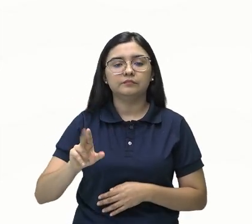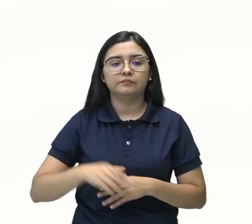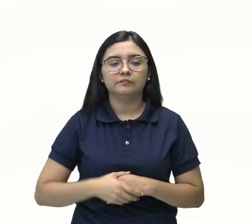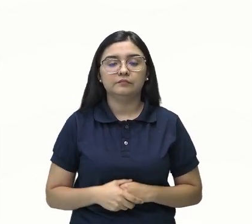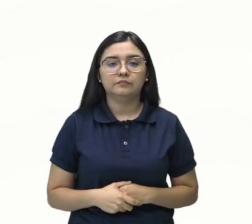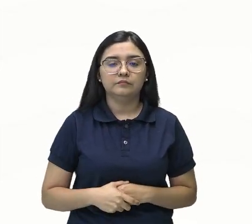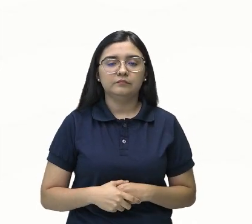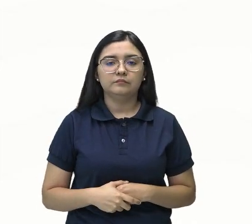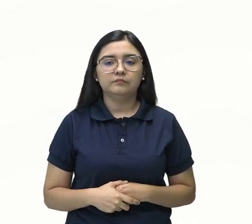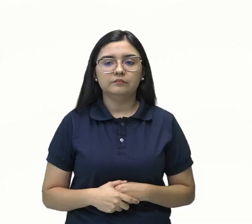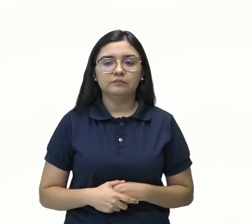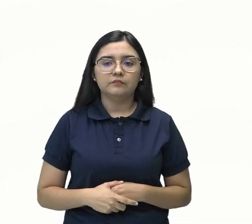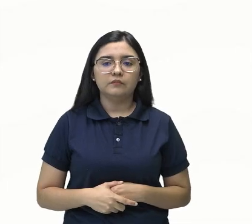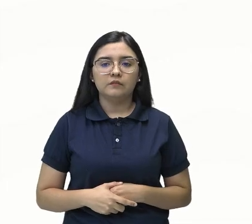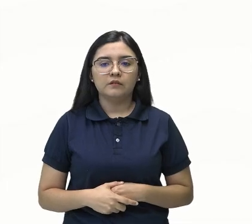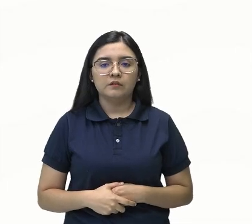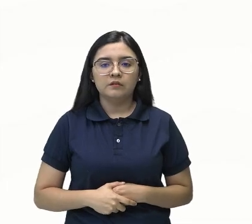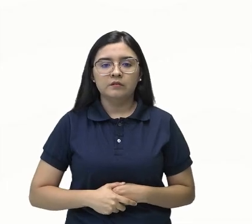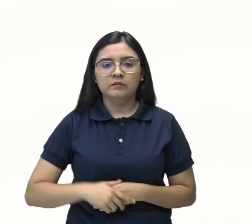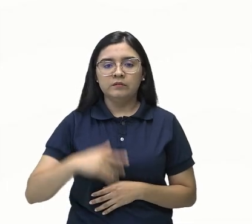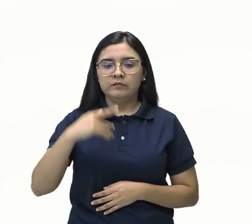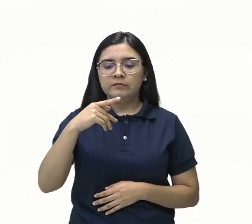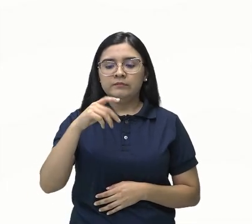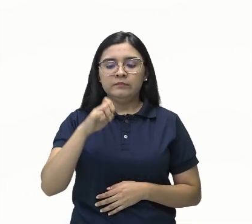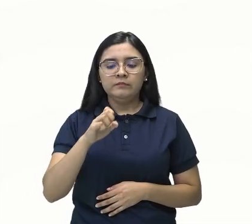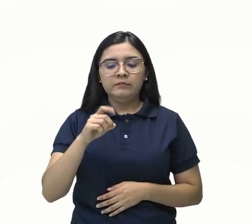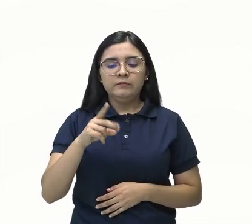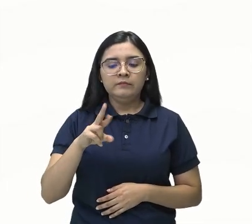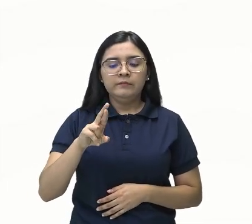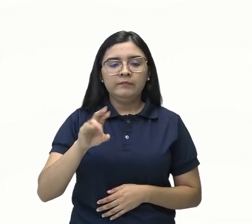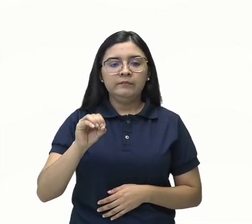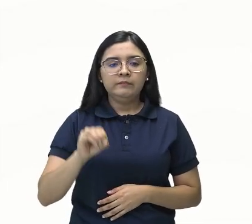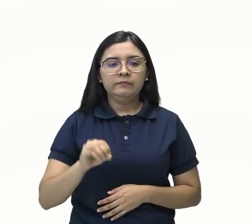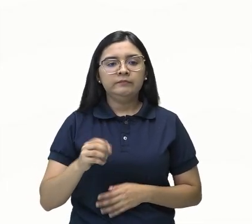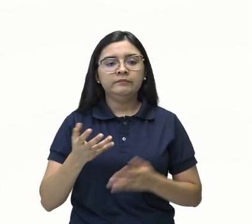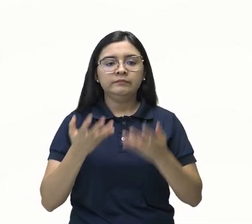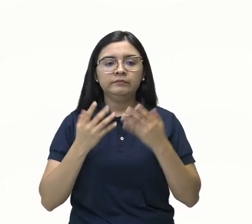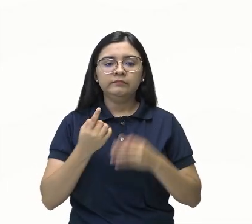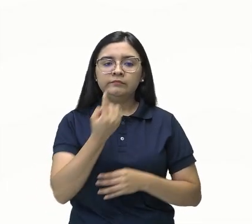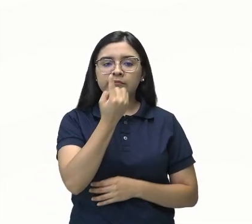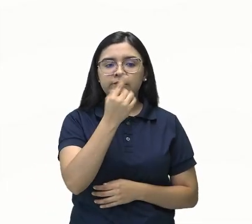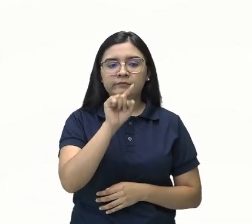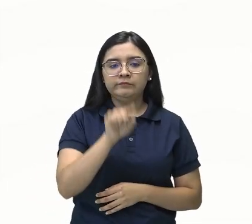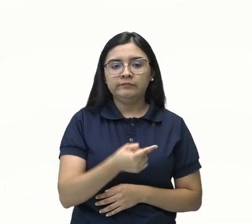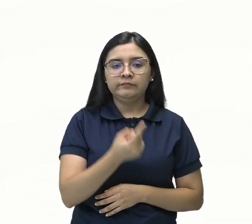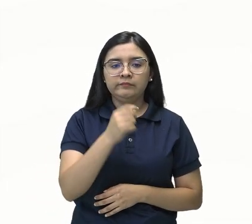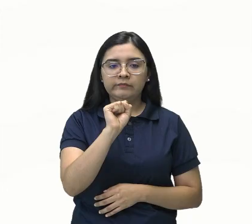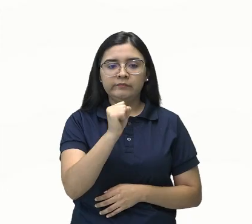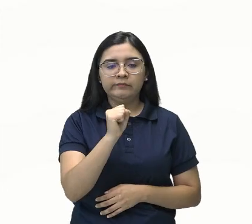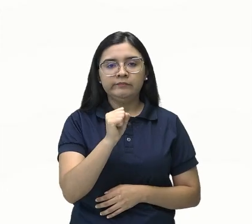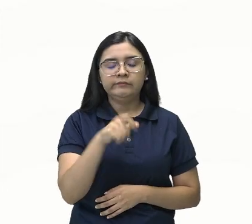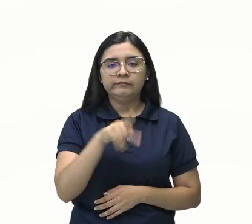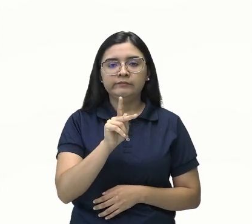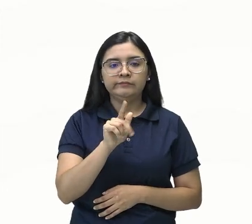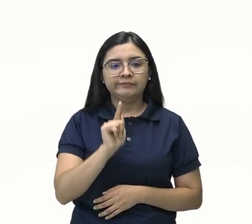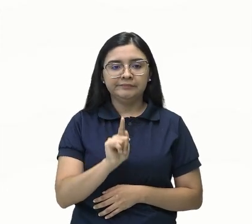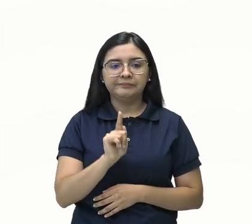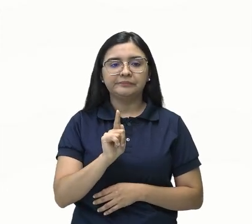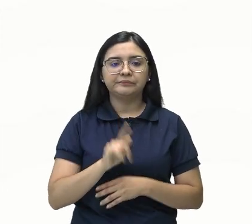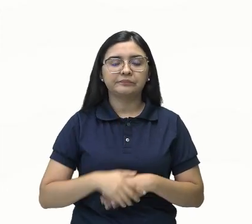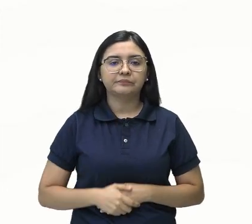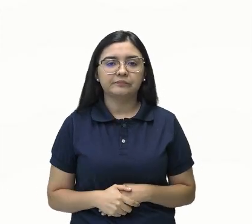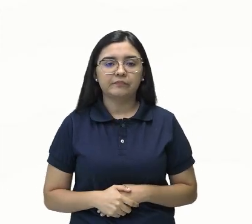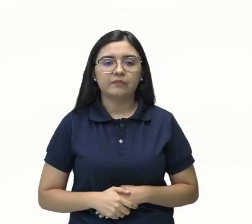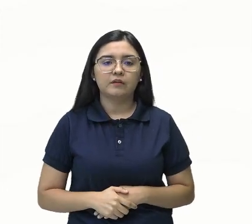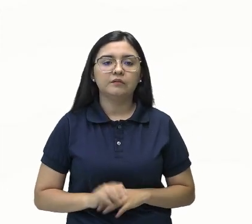Tá bom? E Pedro quer 1,8. Então, Pedro quer 1,8.